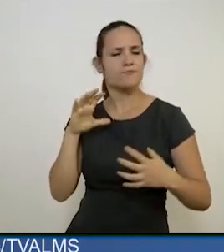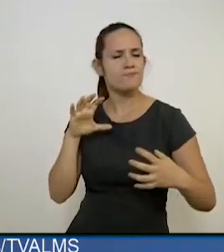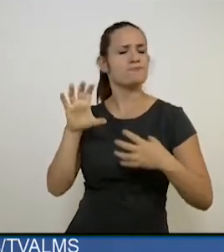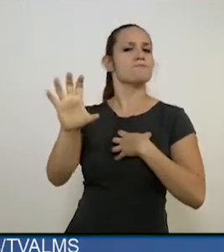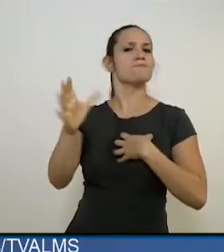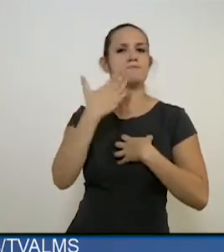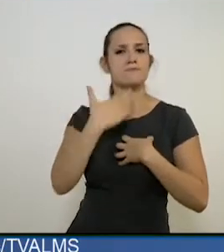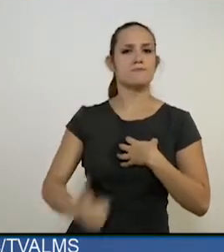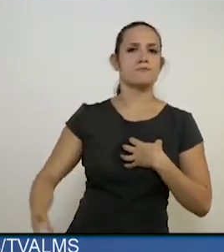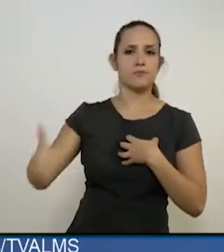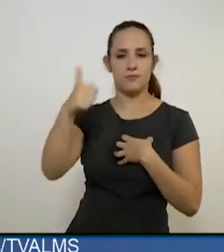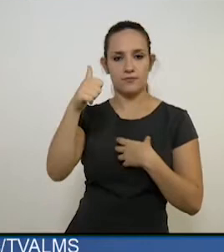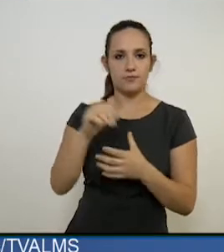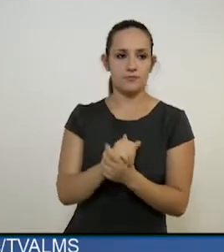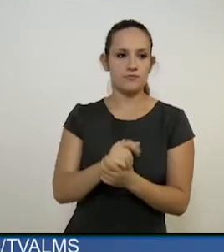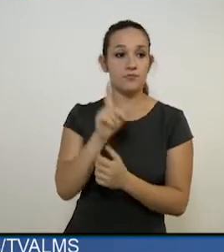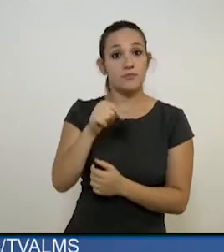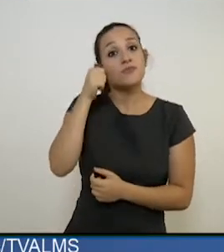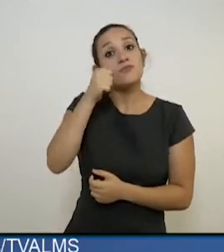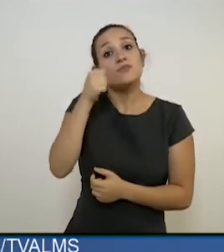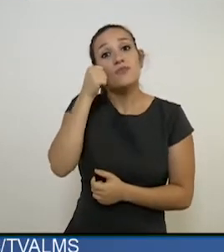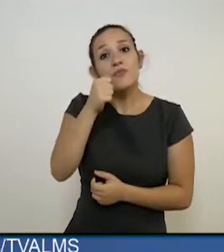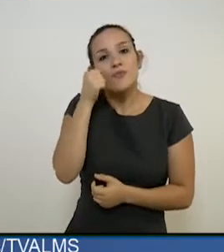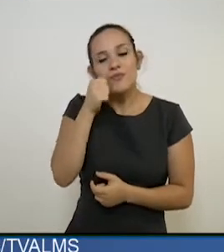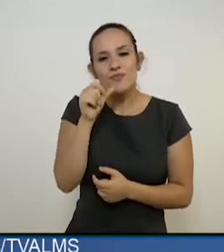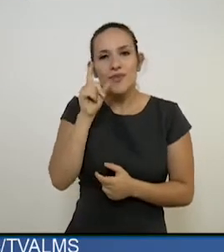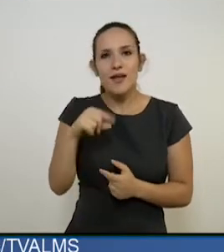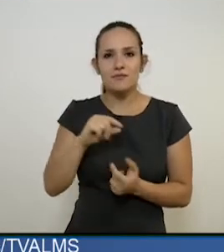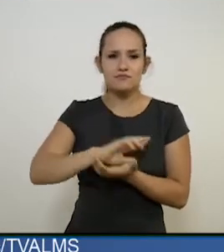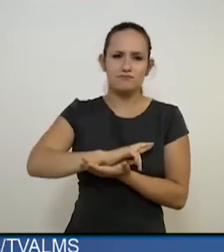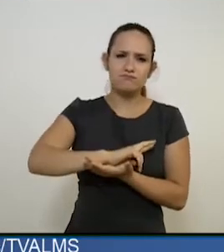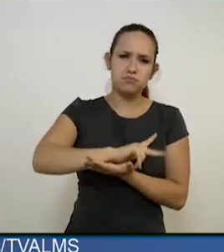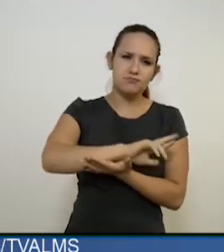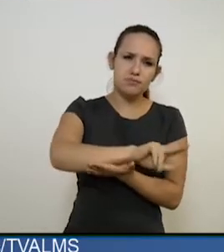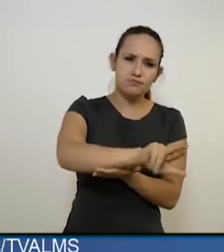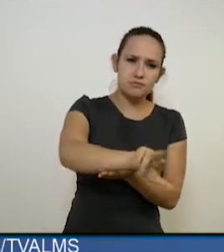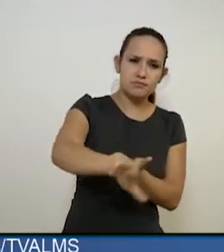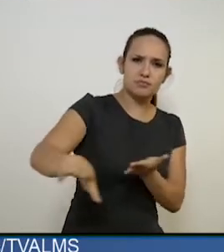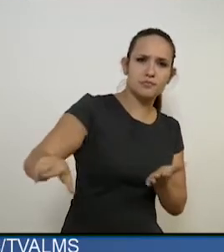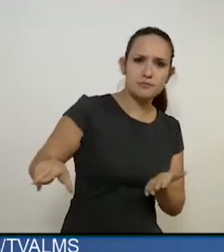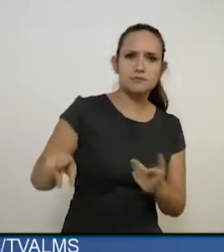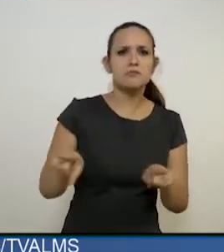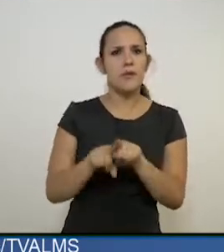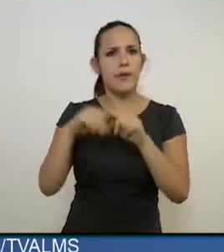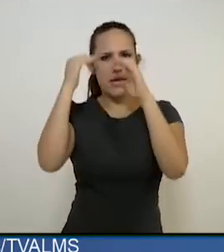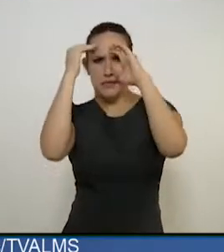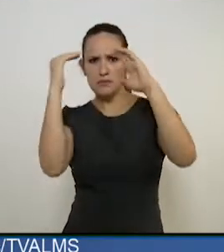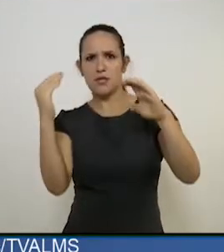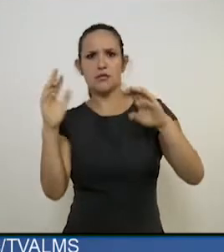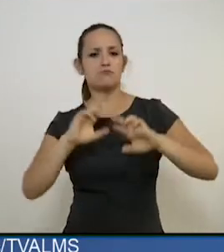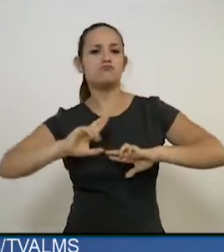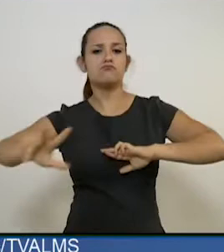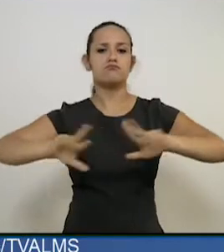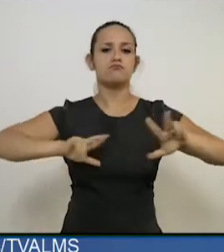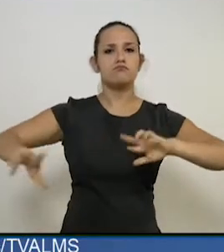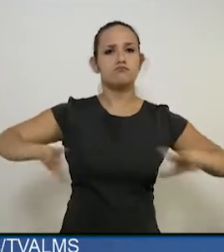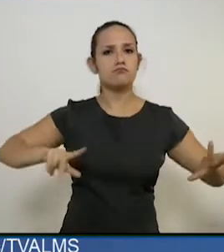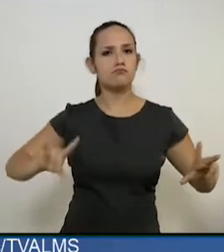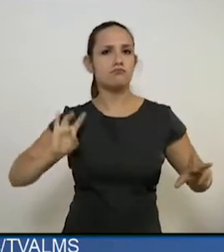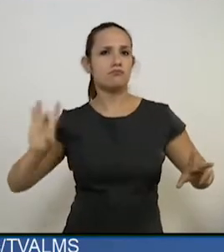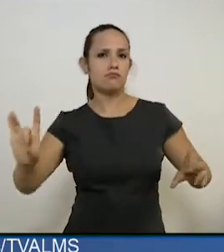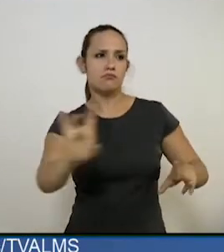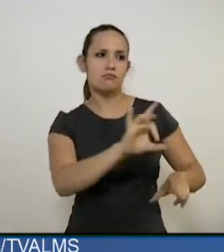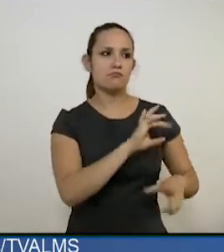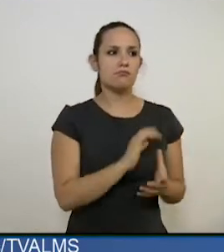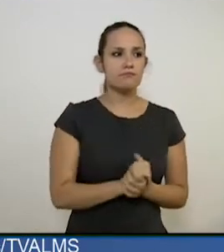aflorada. Mulher é reflexo de diversidade e do respeito às diferenças.